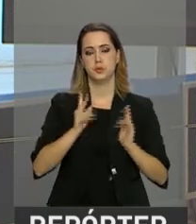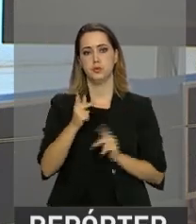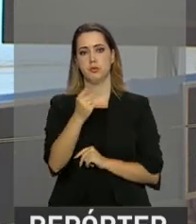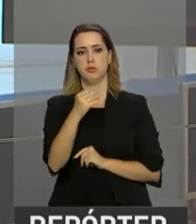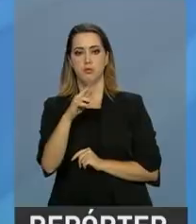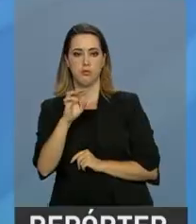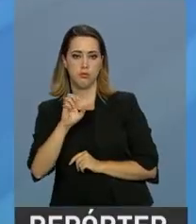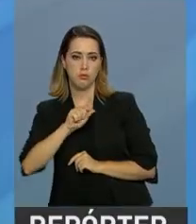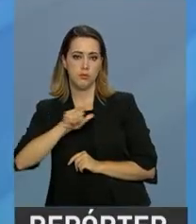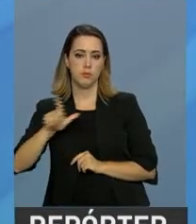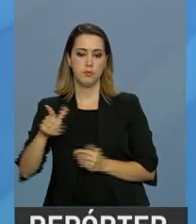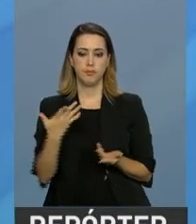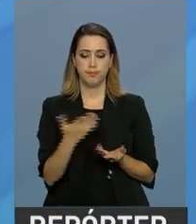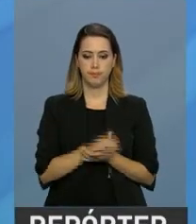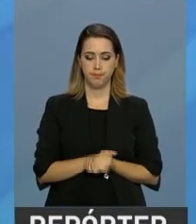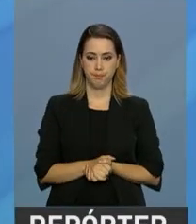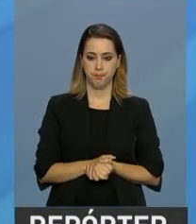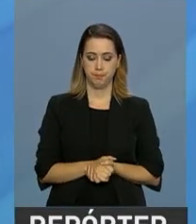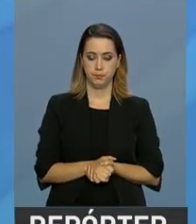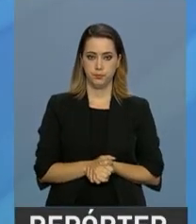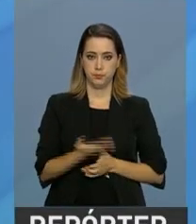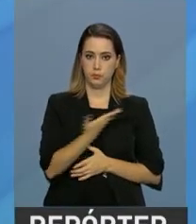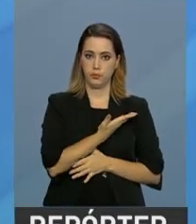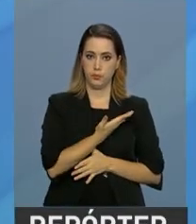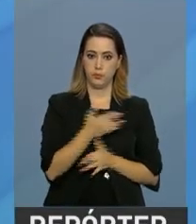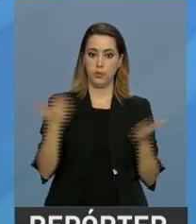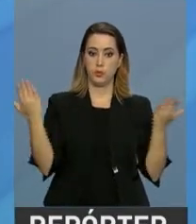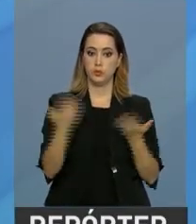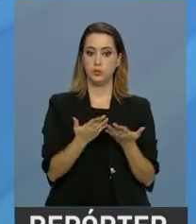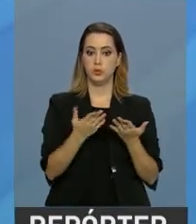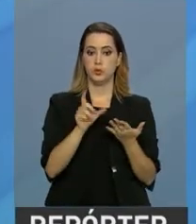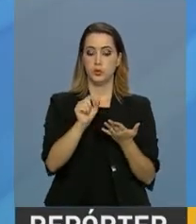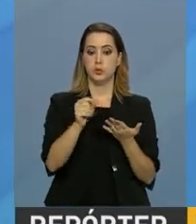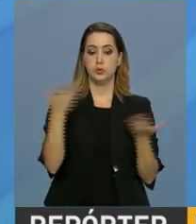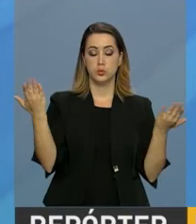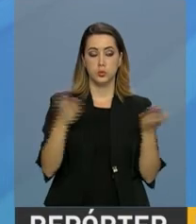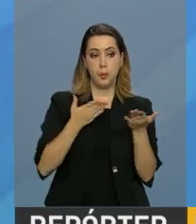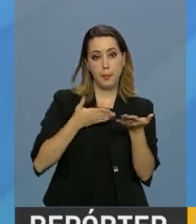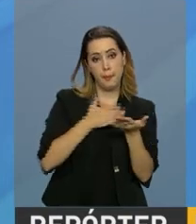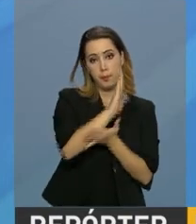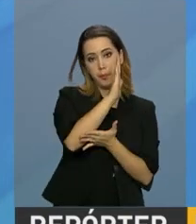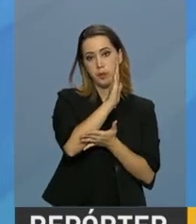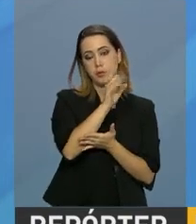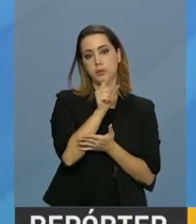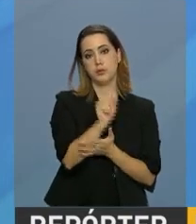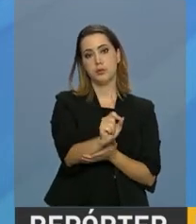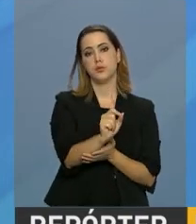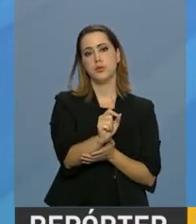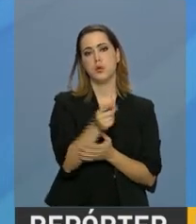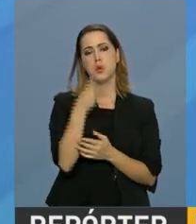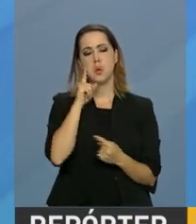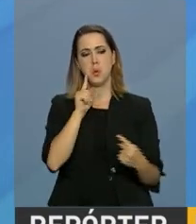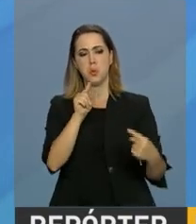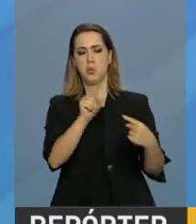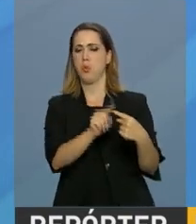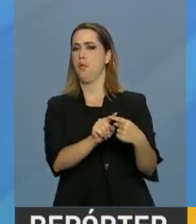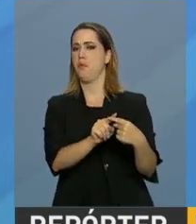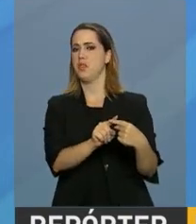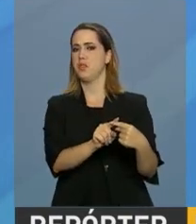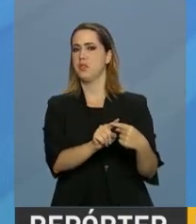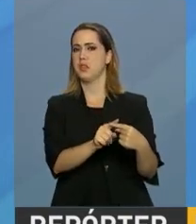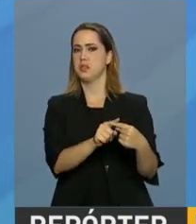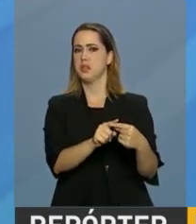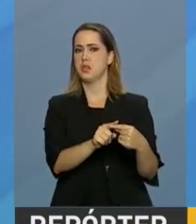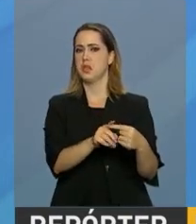pré-sal. A medida que hoje, ora aqui sancionamos, ela não visa de forma nenhuma